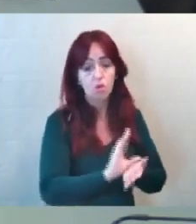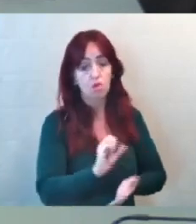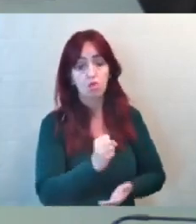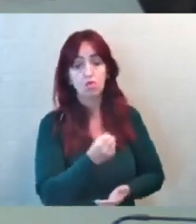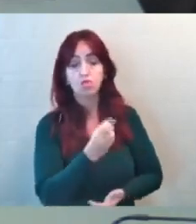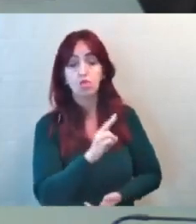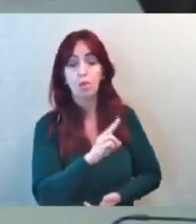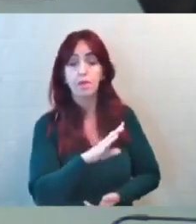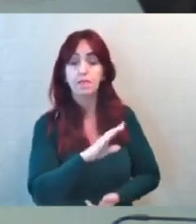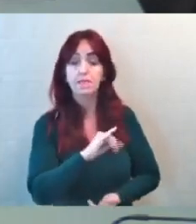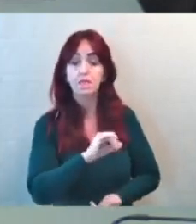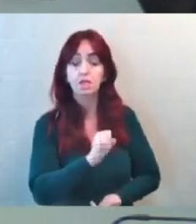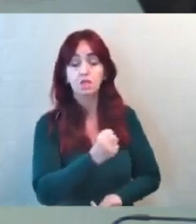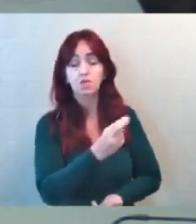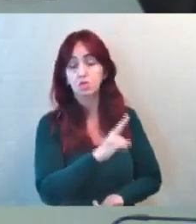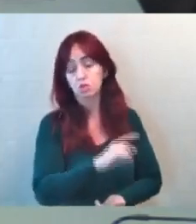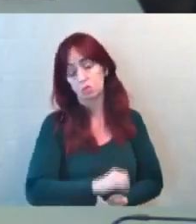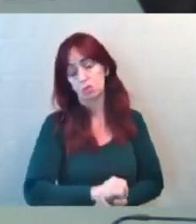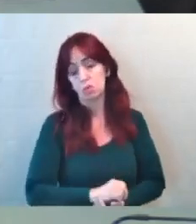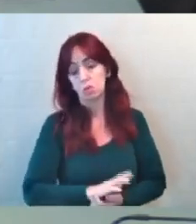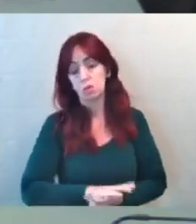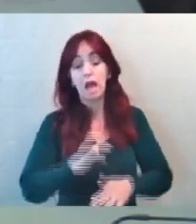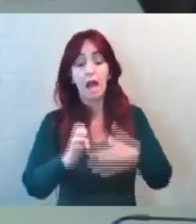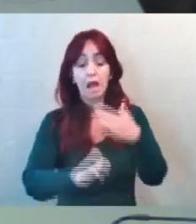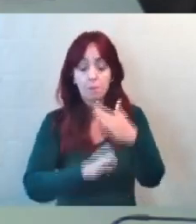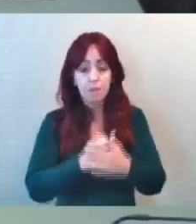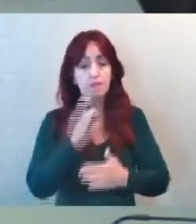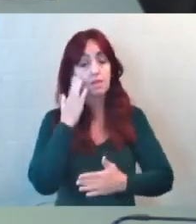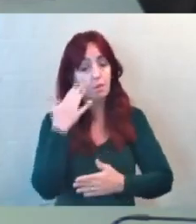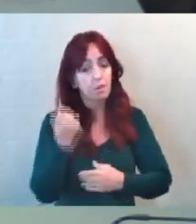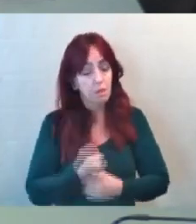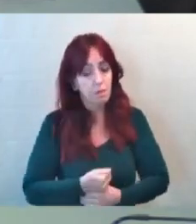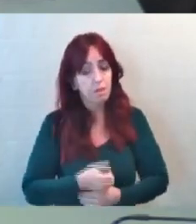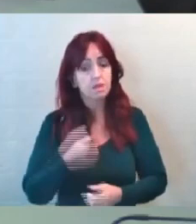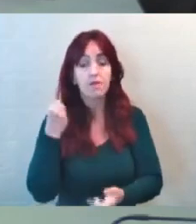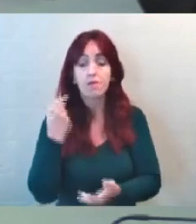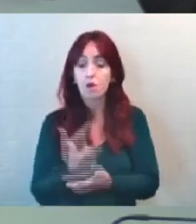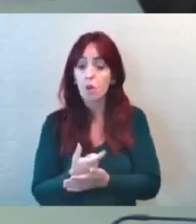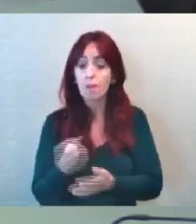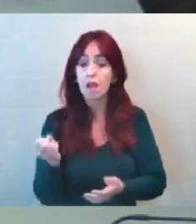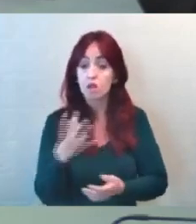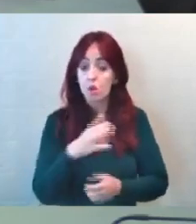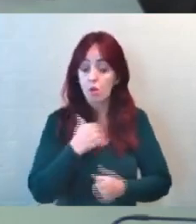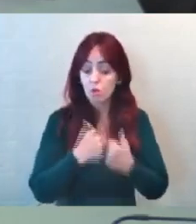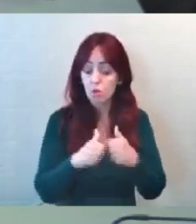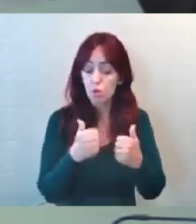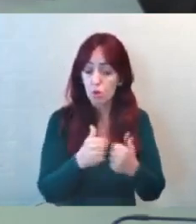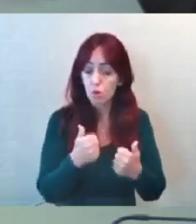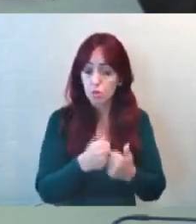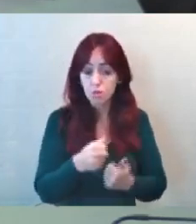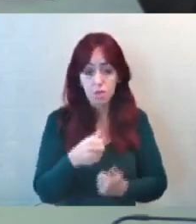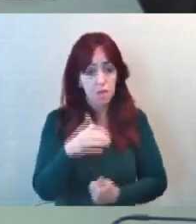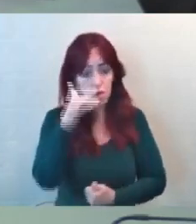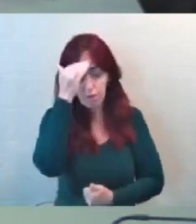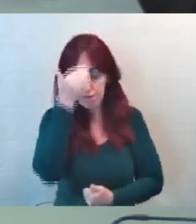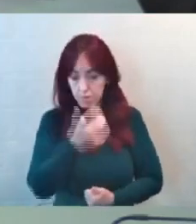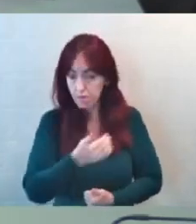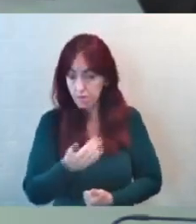empresas sabiam que tinham que fazer renovação de frota e não fizeram no prazo que deveriam fazer,